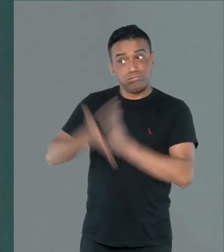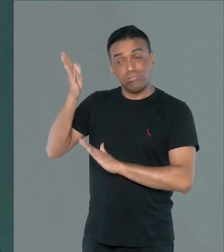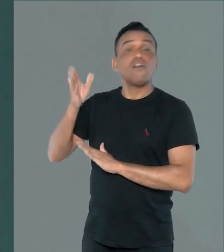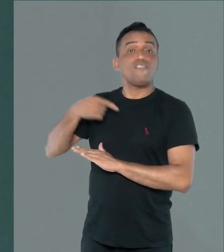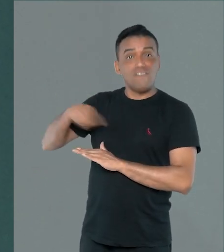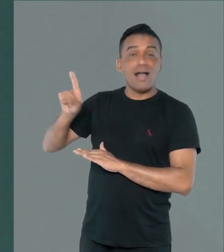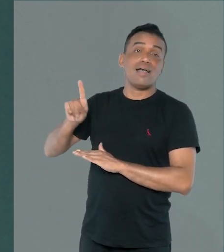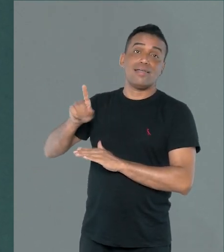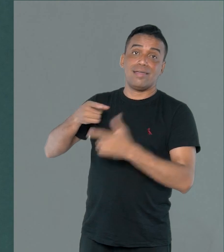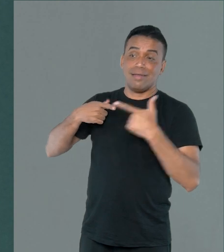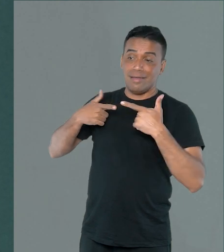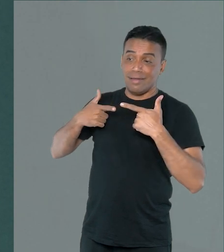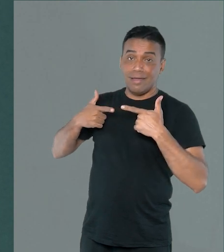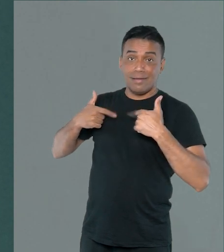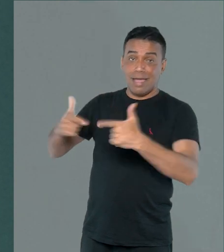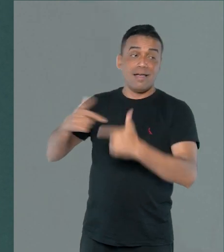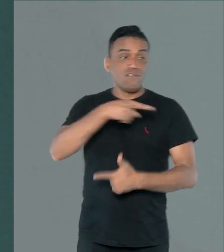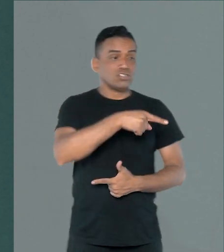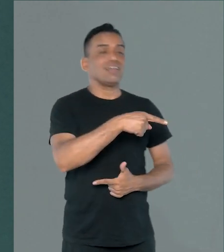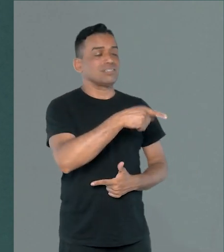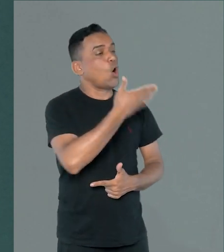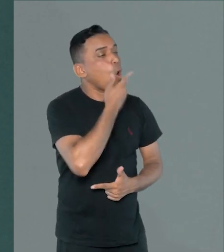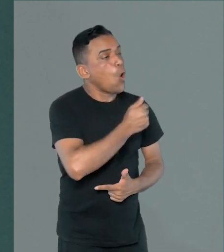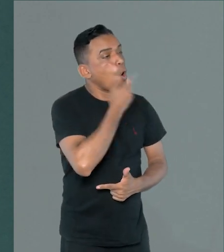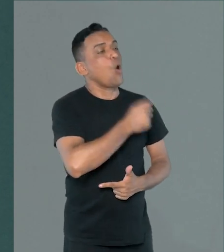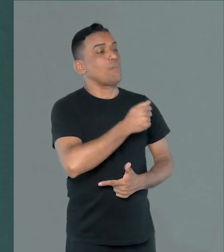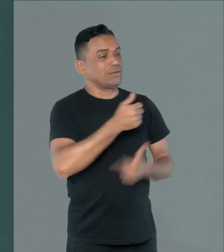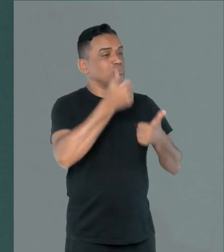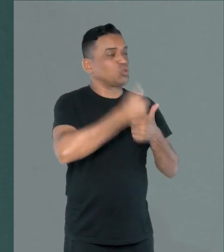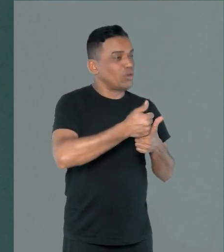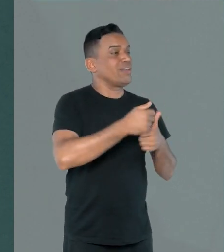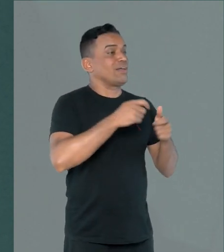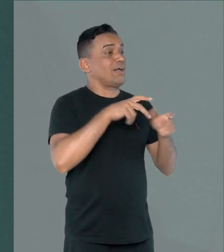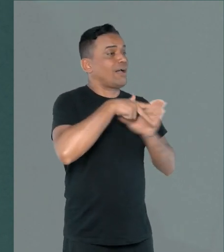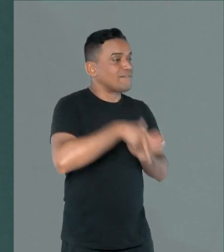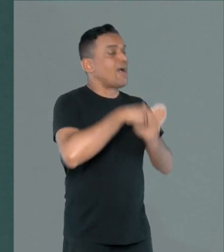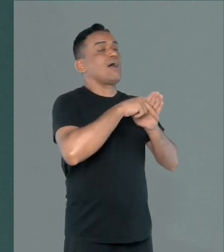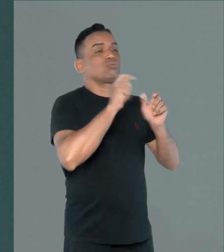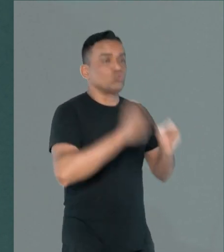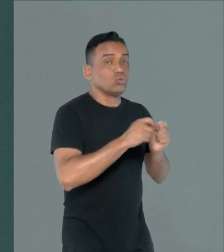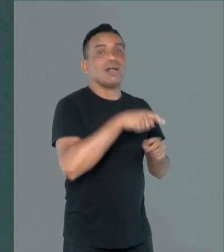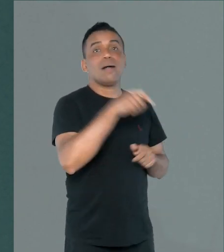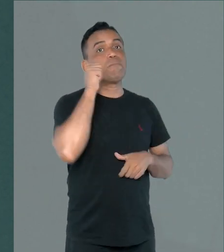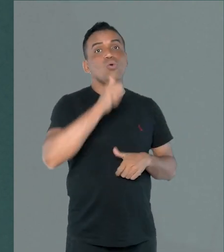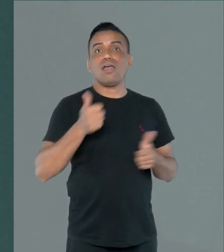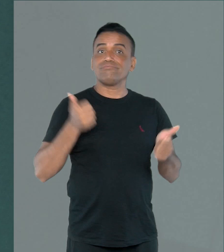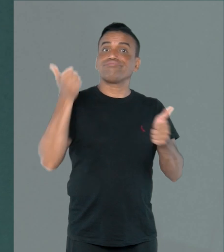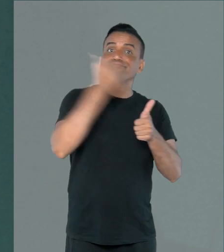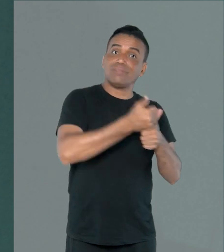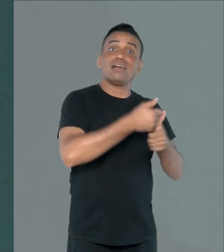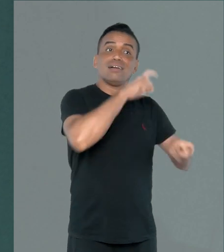o cavalo e a charrete. E aí você vê aquelas mulheres trabalhando no campo. A fuga de Paris, isso também eu consegui